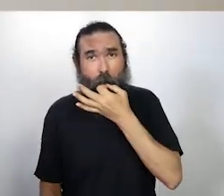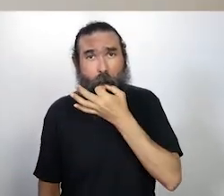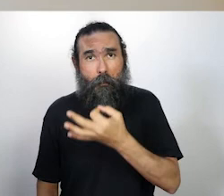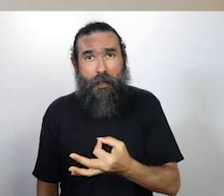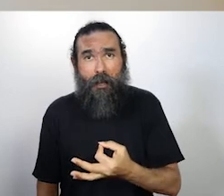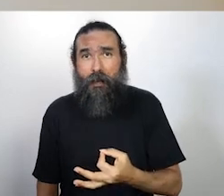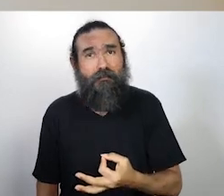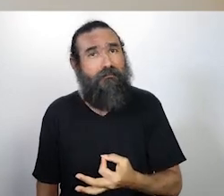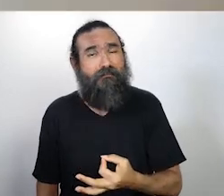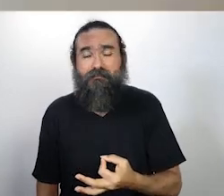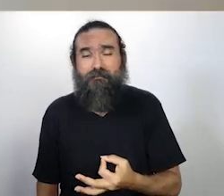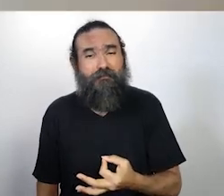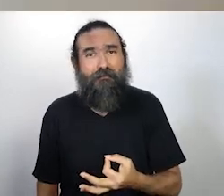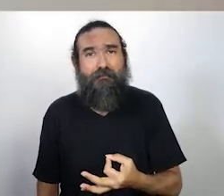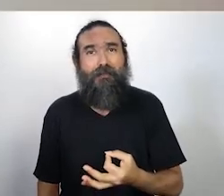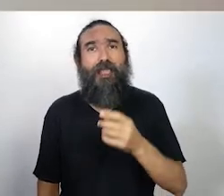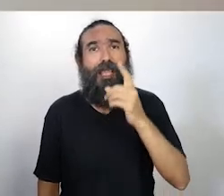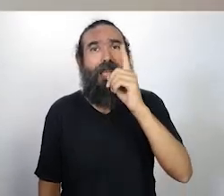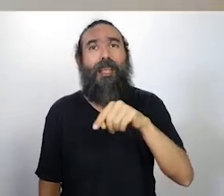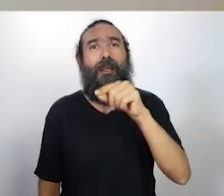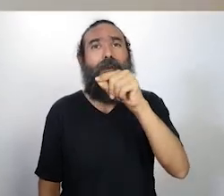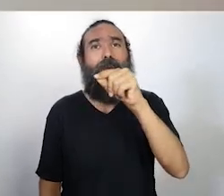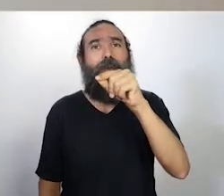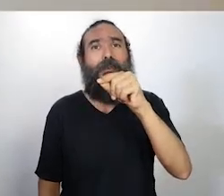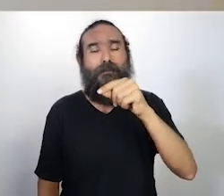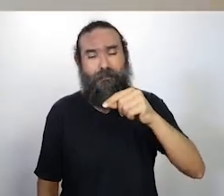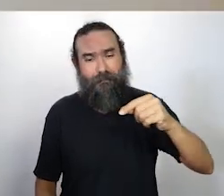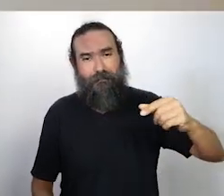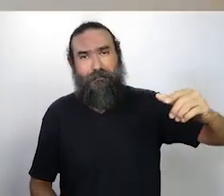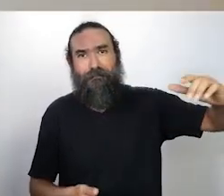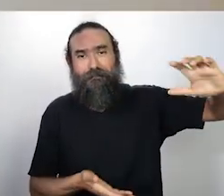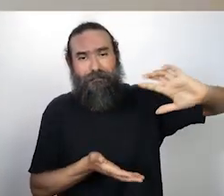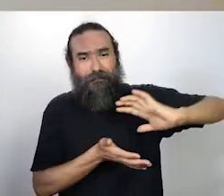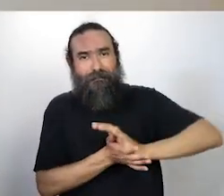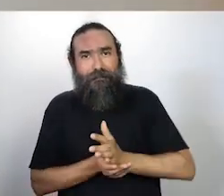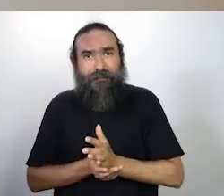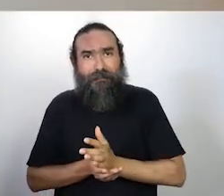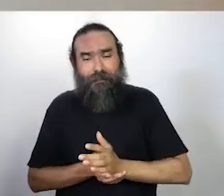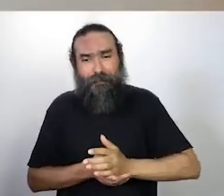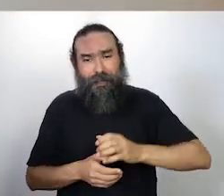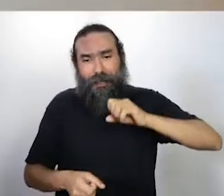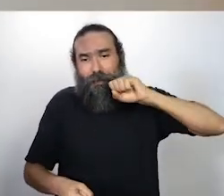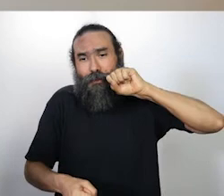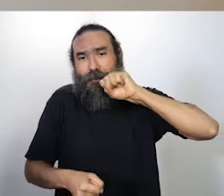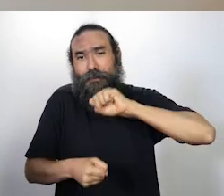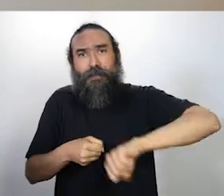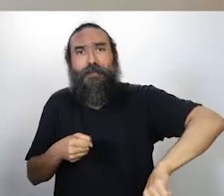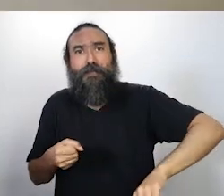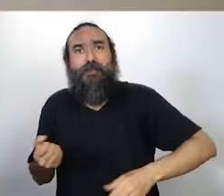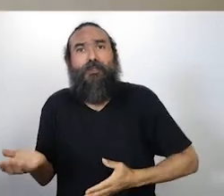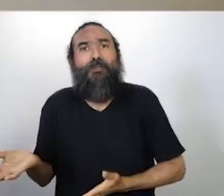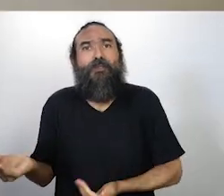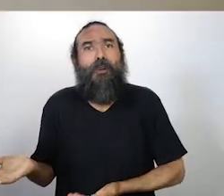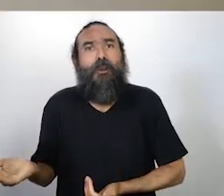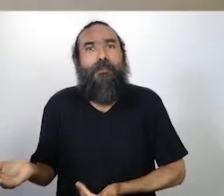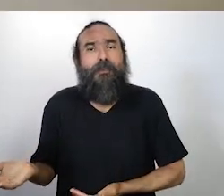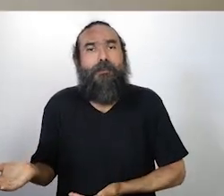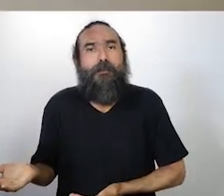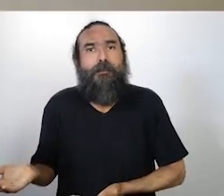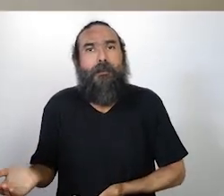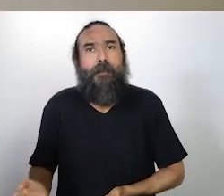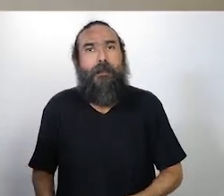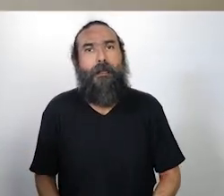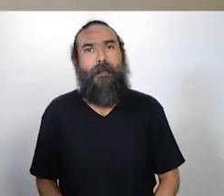de fala, é o extermínio. O lugar de fala que o Estado garante para a juventude.